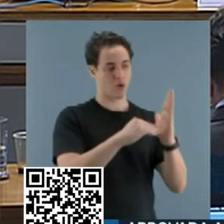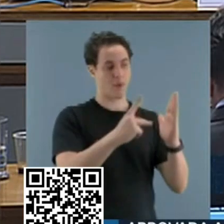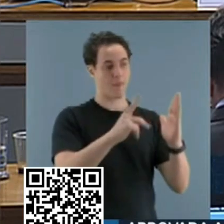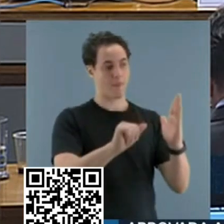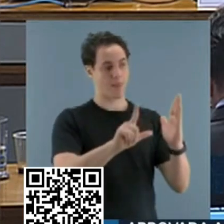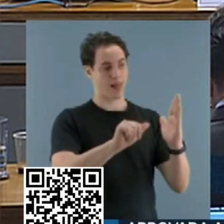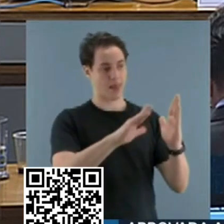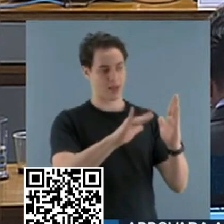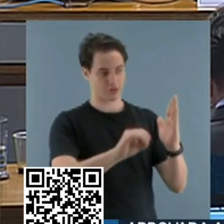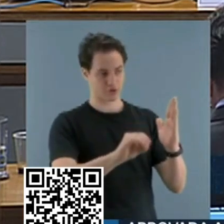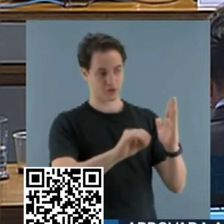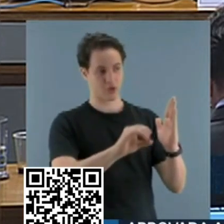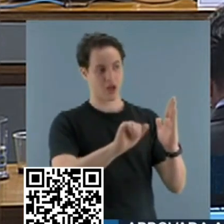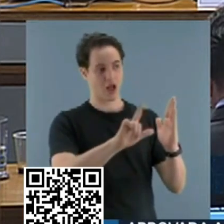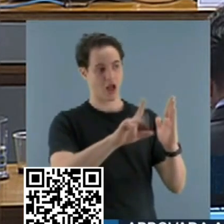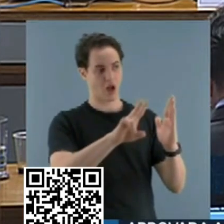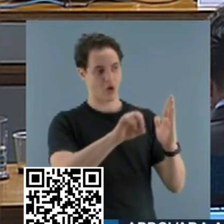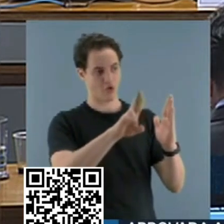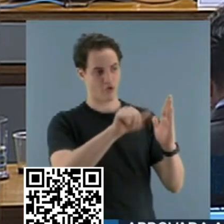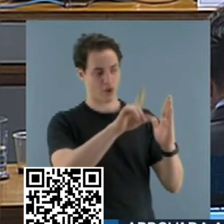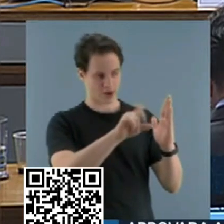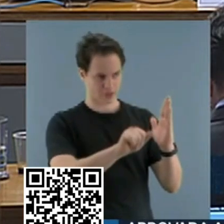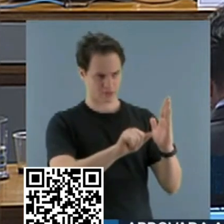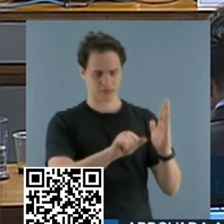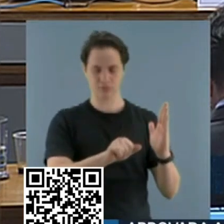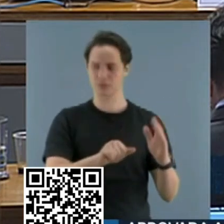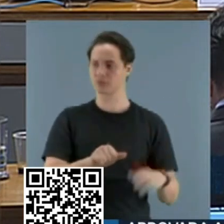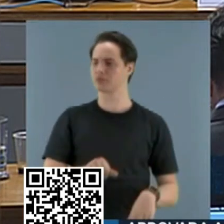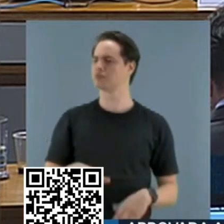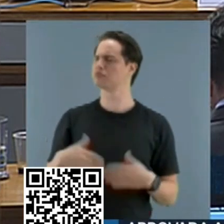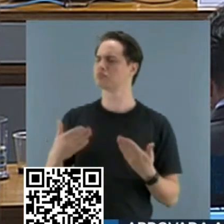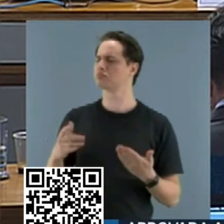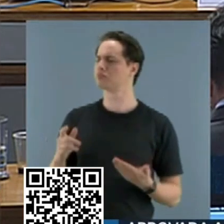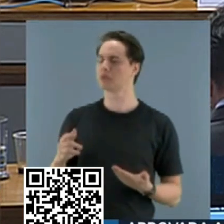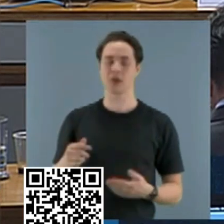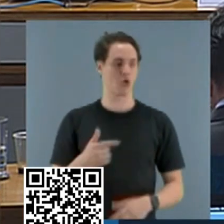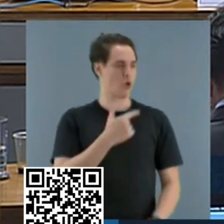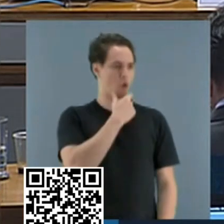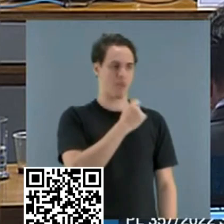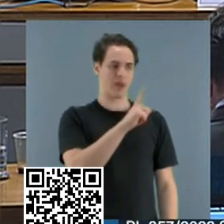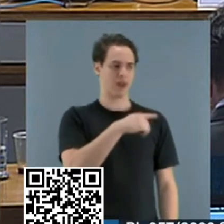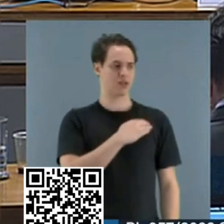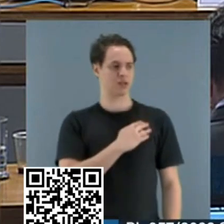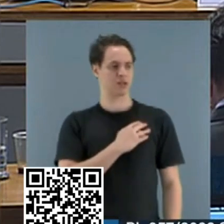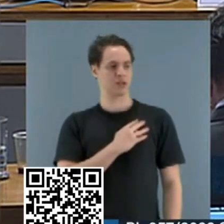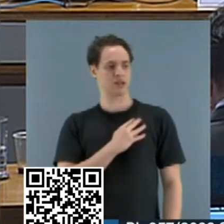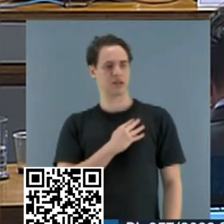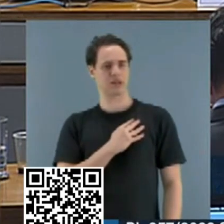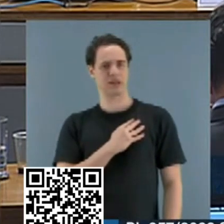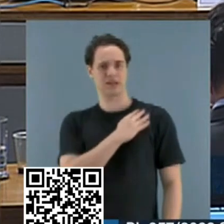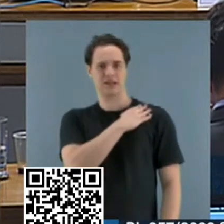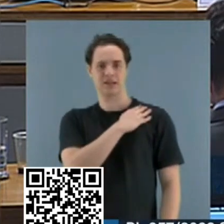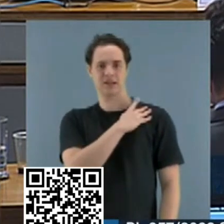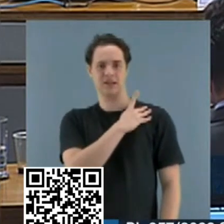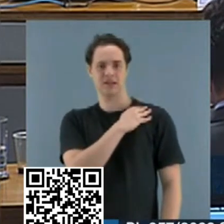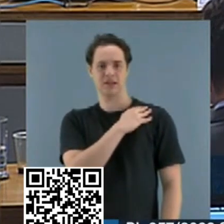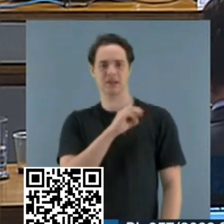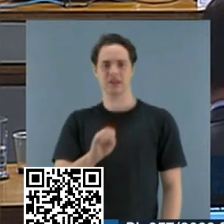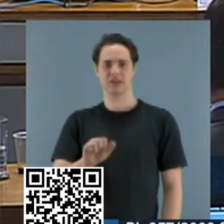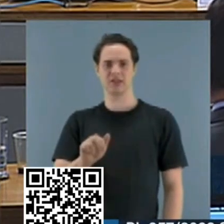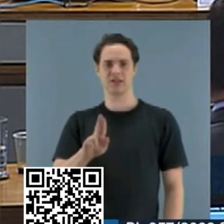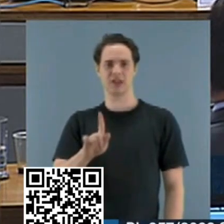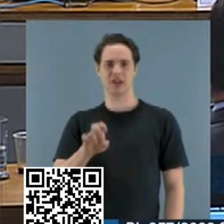Palácio do Alvorada? É um sargento, sargento como eu, como qualquer um outro. Me dá o nome